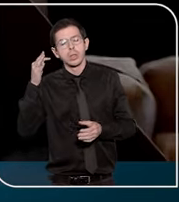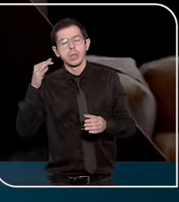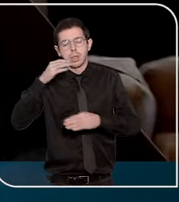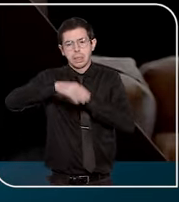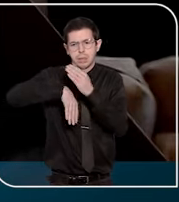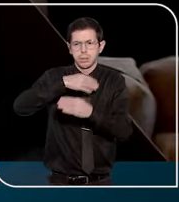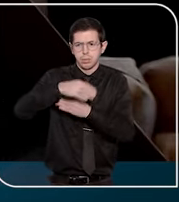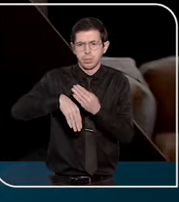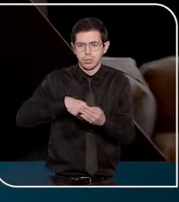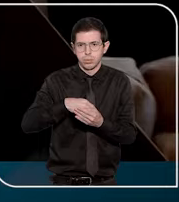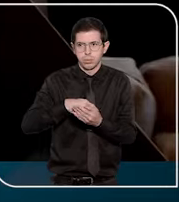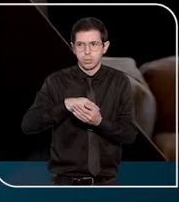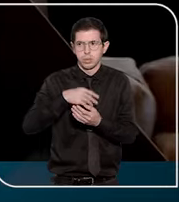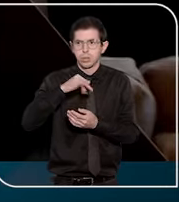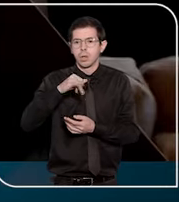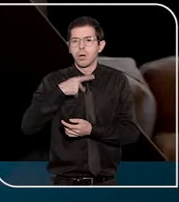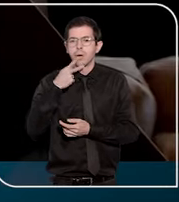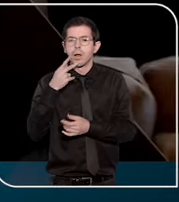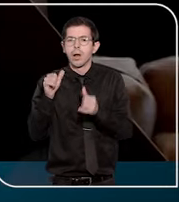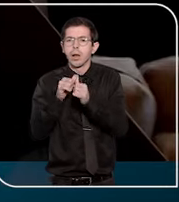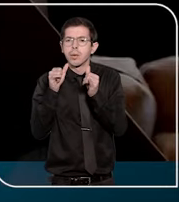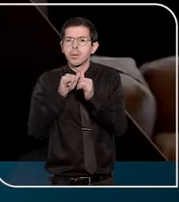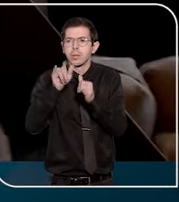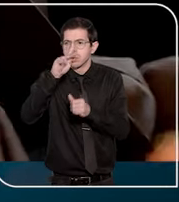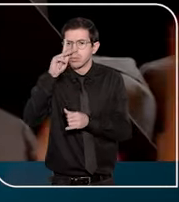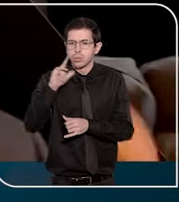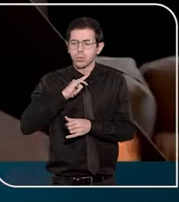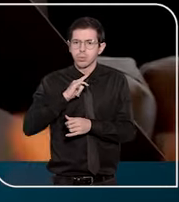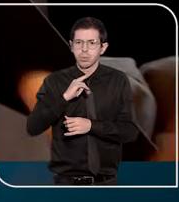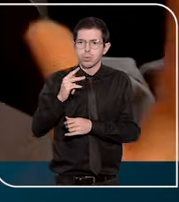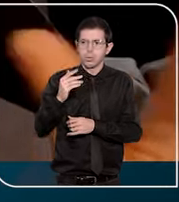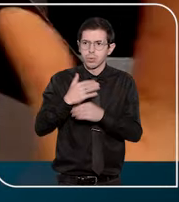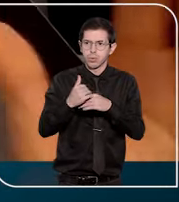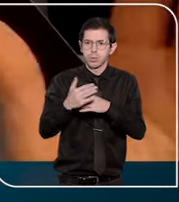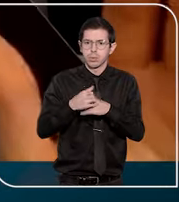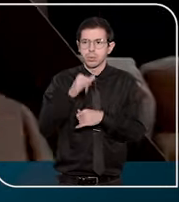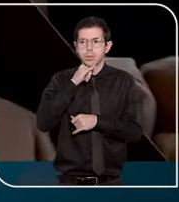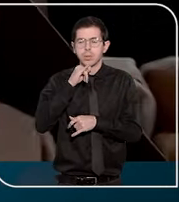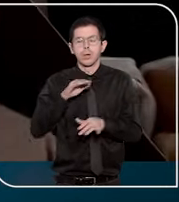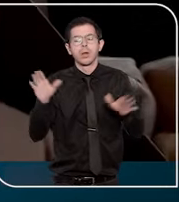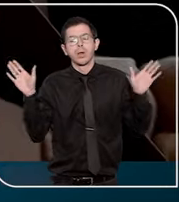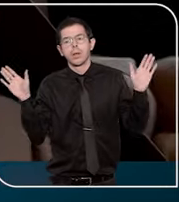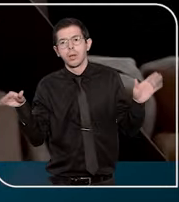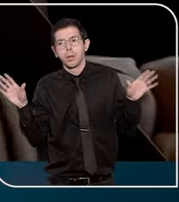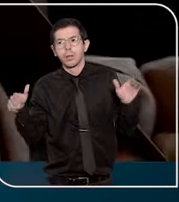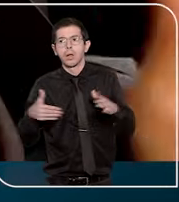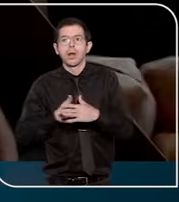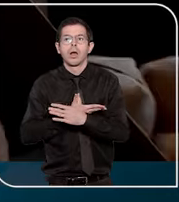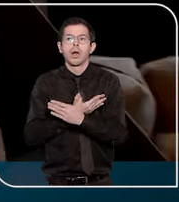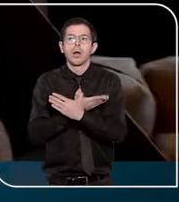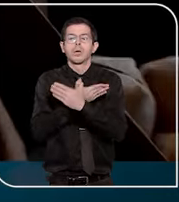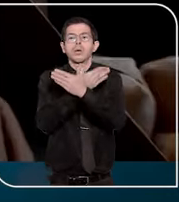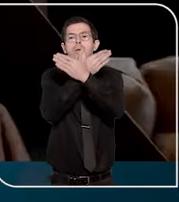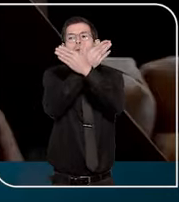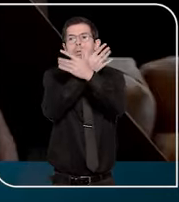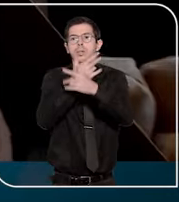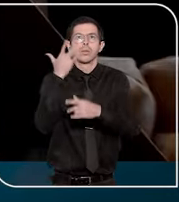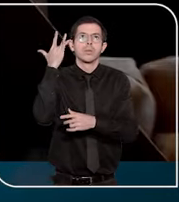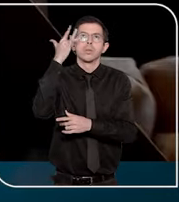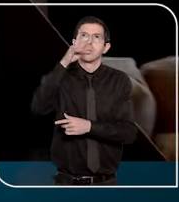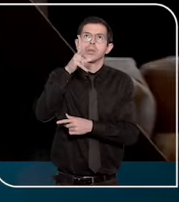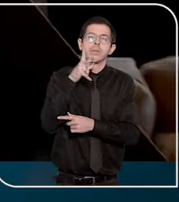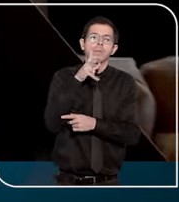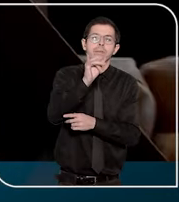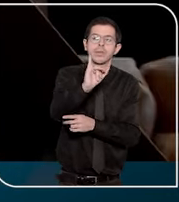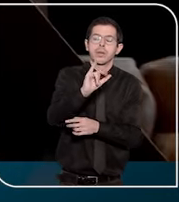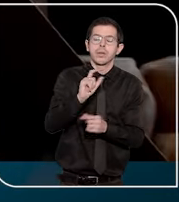Alguém me socorra aí se eu falar muita bobagem, mas que é mais ou menos assim: que o bater das asas de uma borboleta, não sei aonde lá, vai